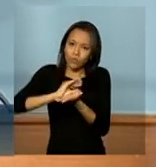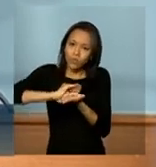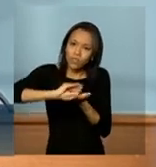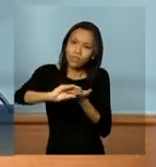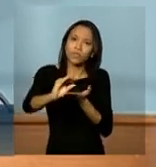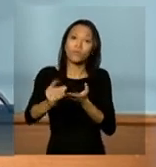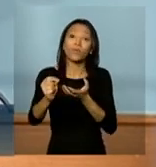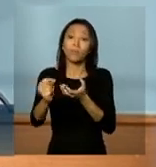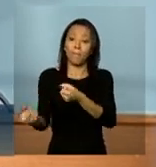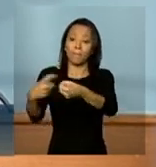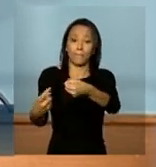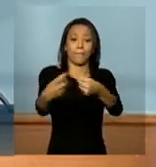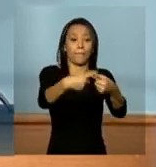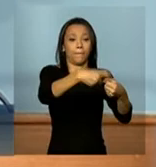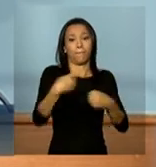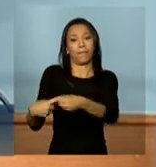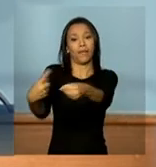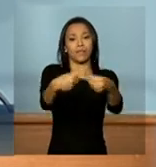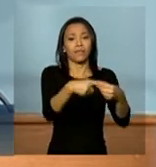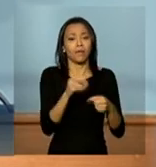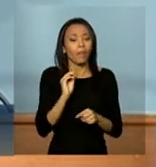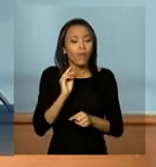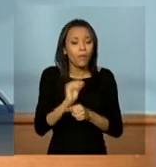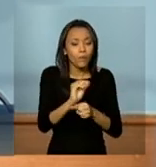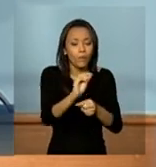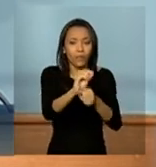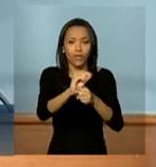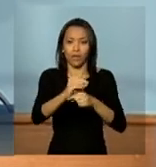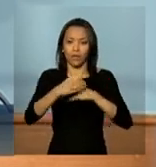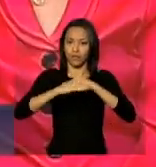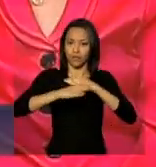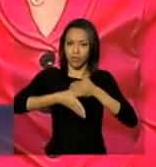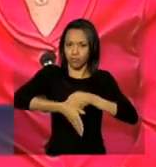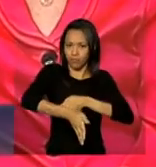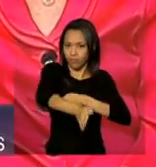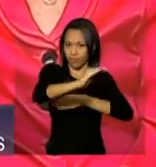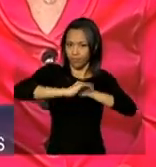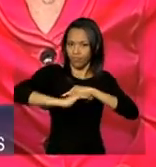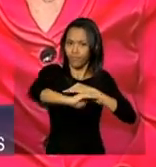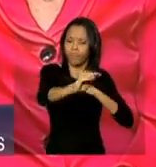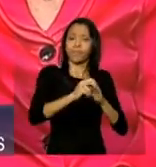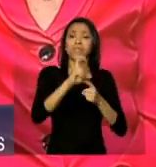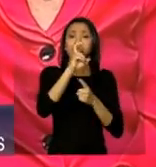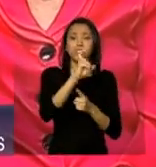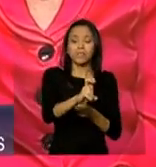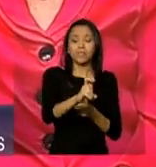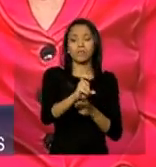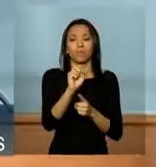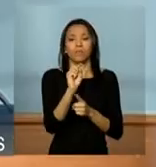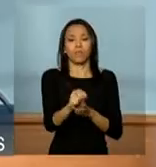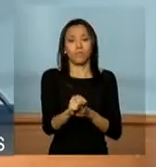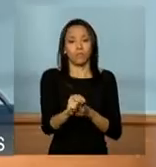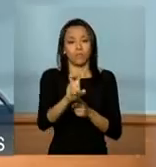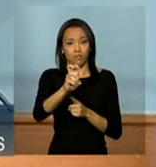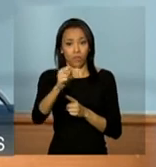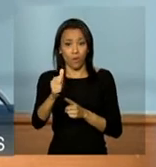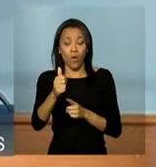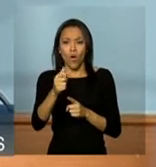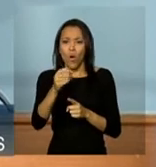com os municípios para cuidar das estradas vicinais. Nesses municípios, nos 5.061 municípios,